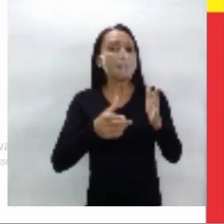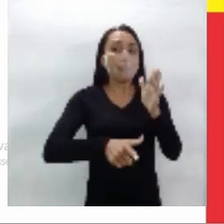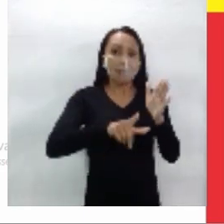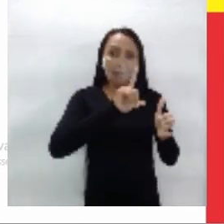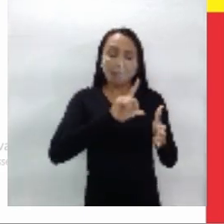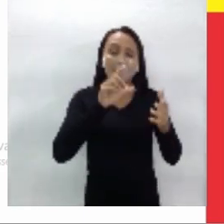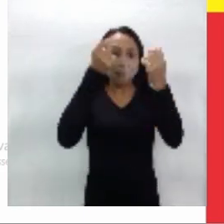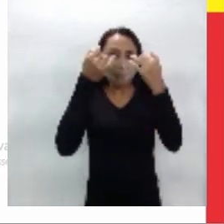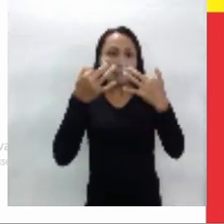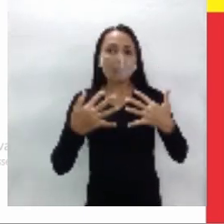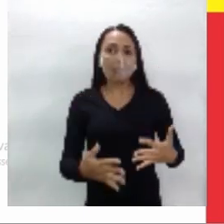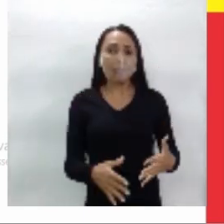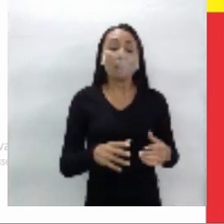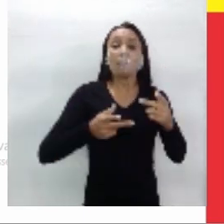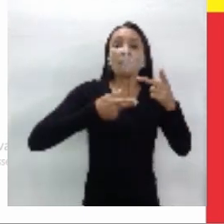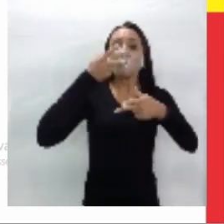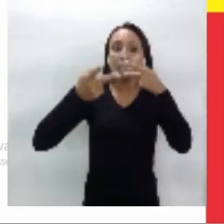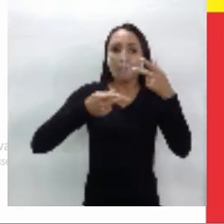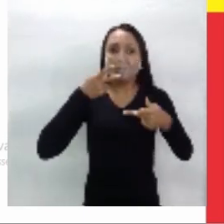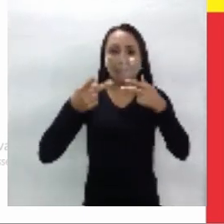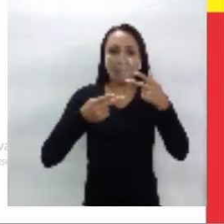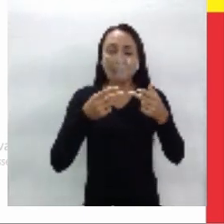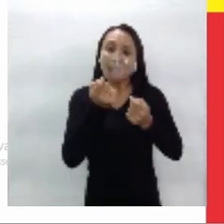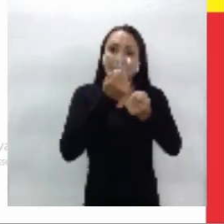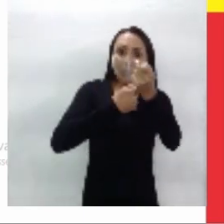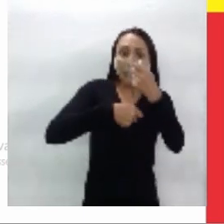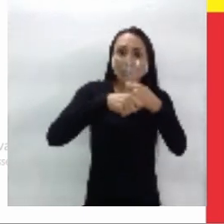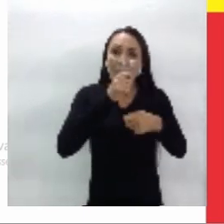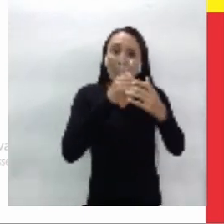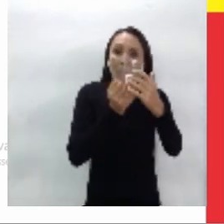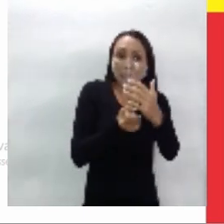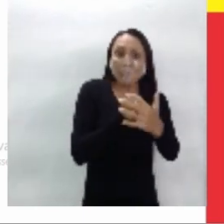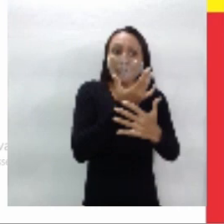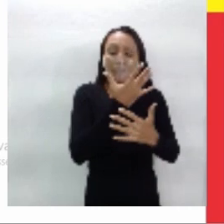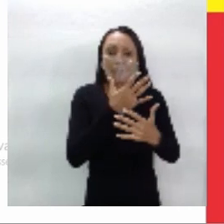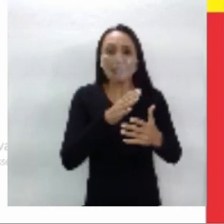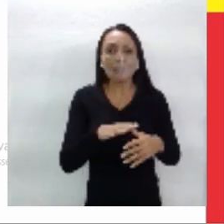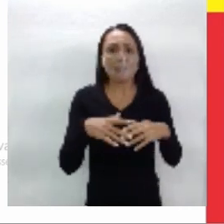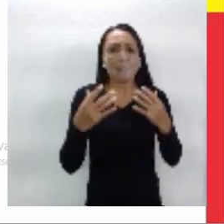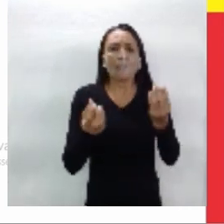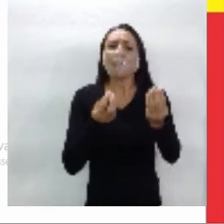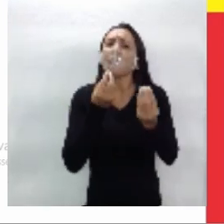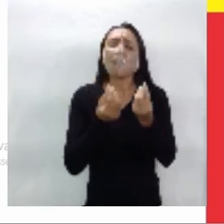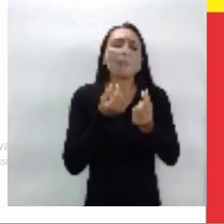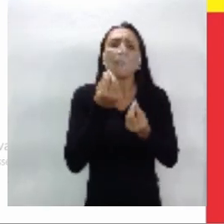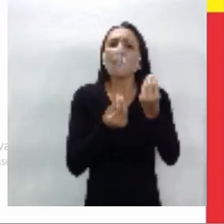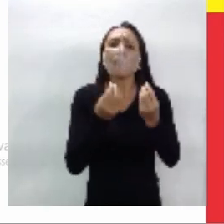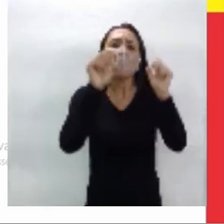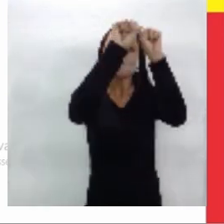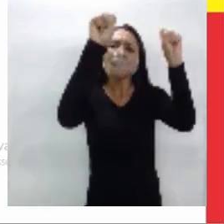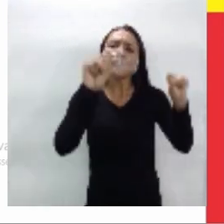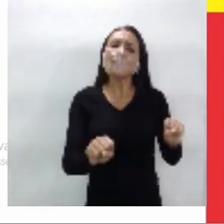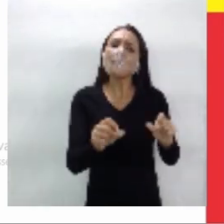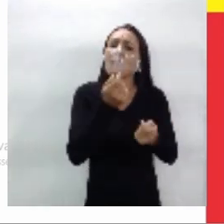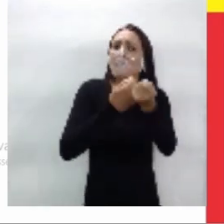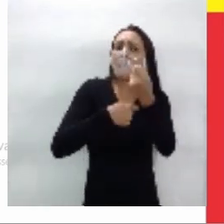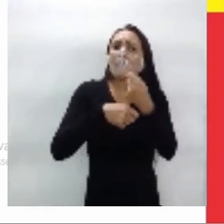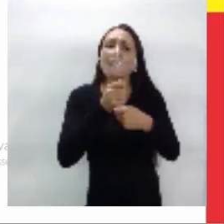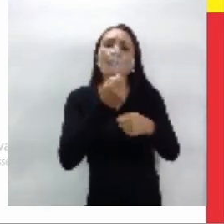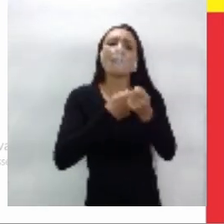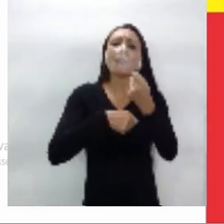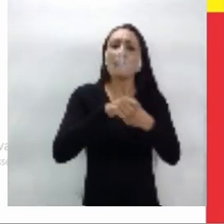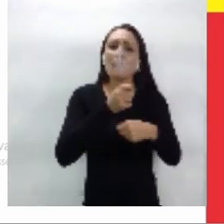tudo, se liga? A gente, antes de falar de mercantilismo, a gente precisa antes entender como era esse sistema